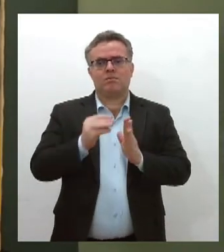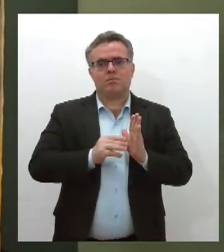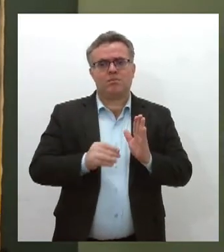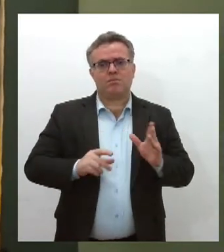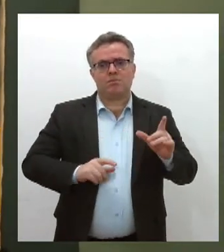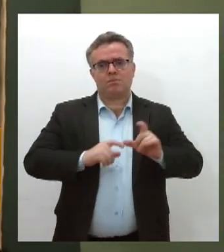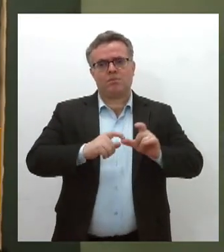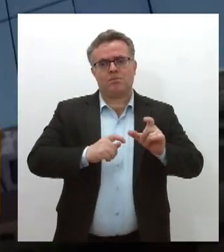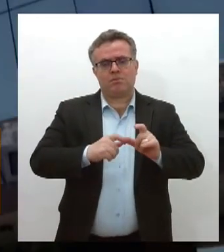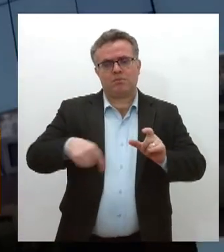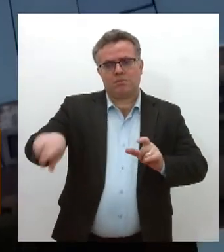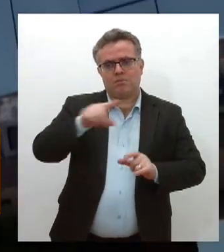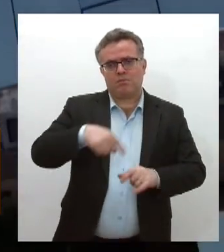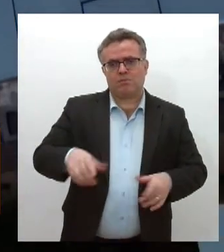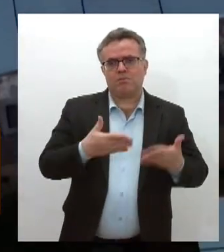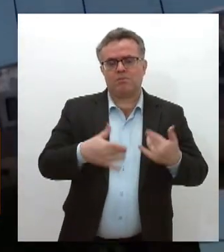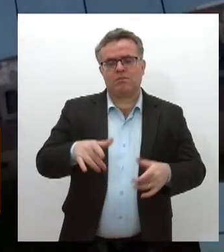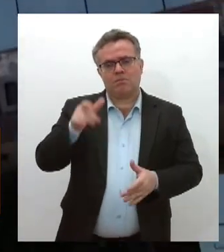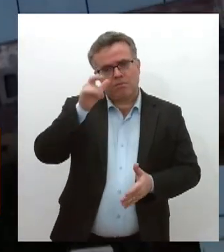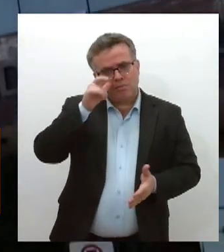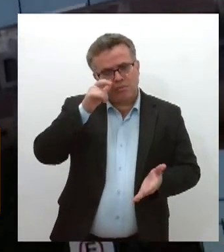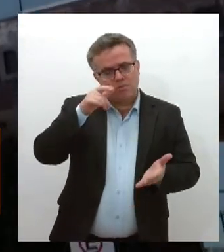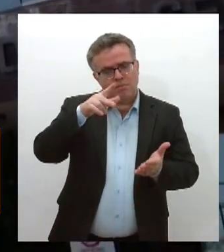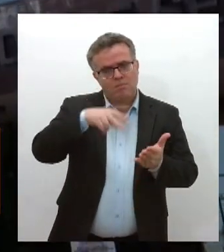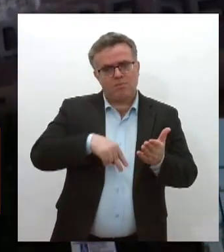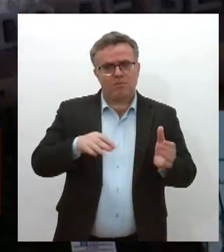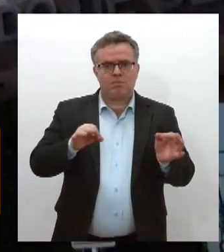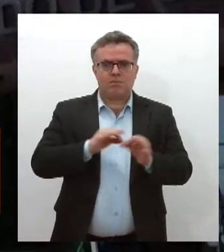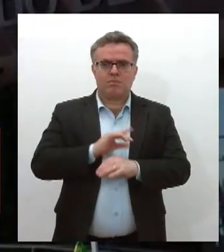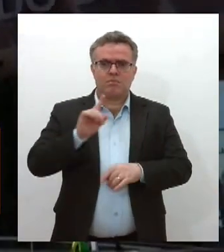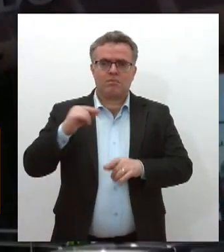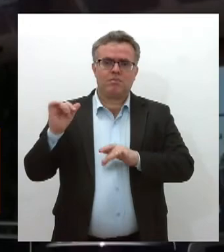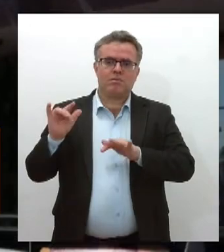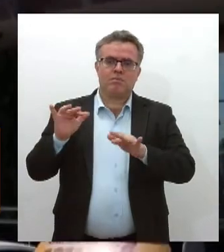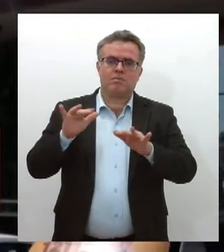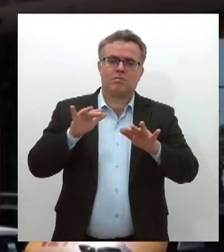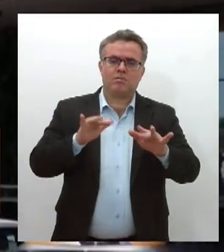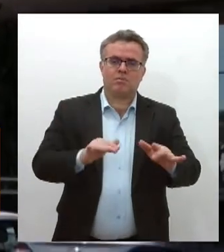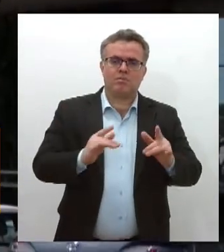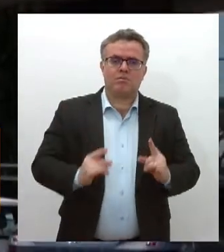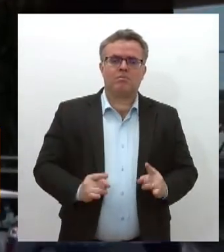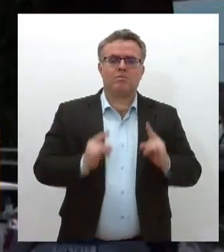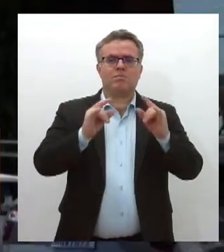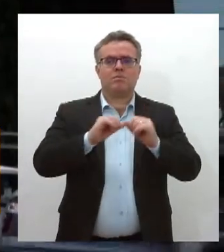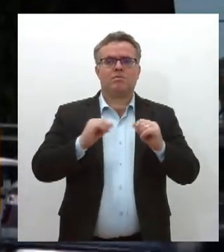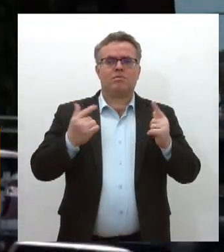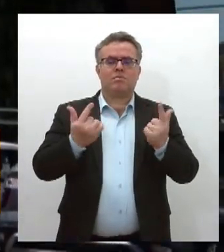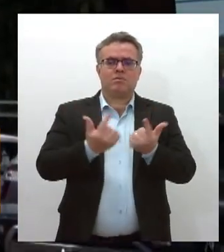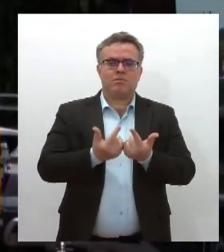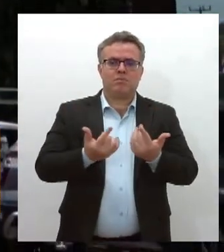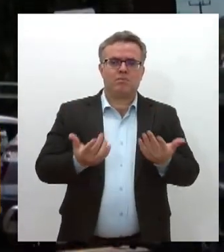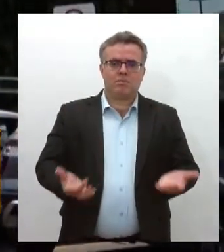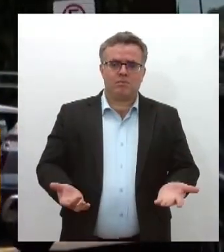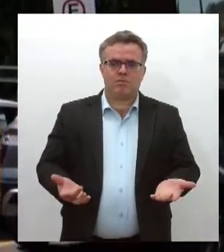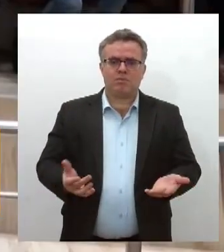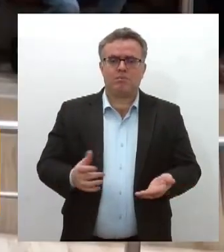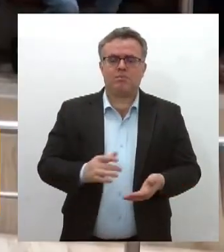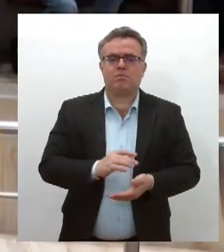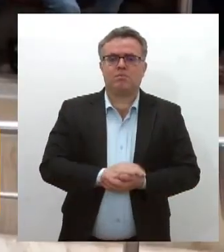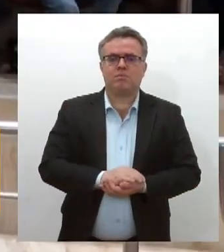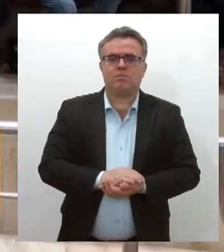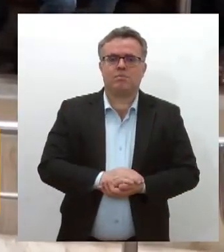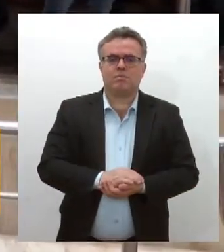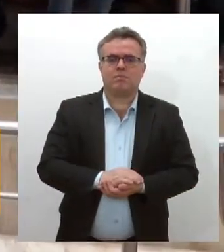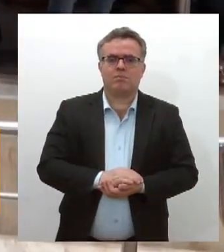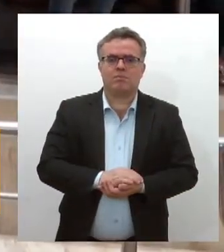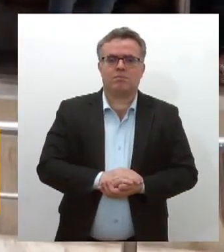atenção dos jovens. A visita seguiu para a sede do Poder Legislativo de Sergipe, o Palácio Governador João Alves Filho.